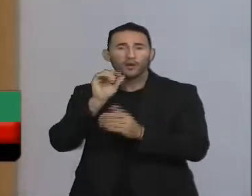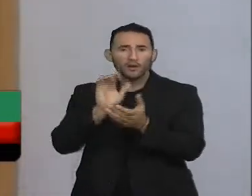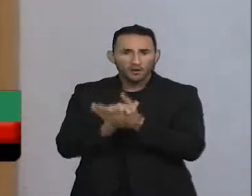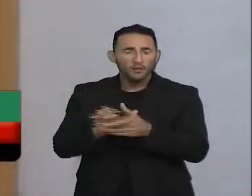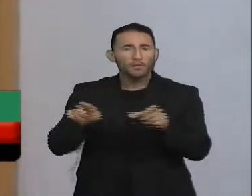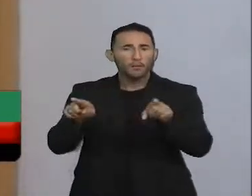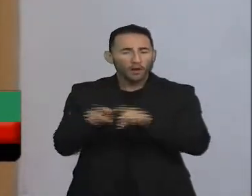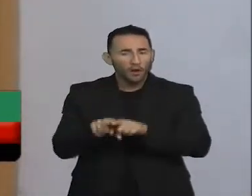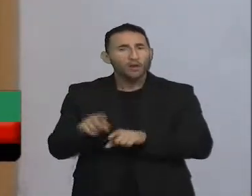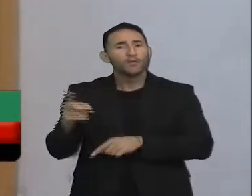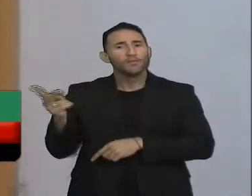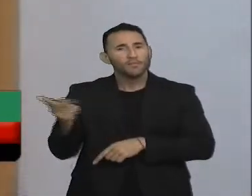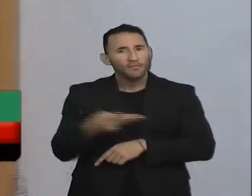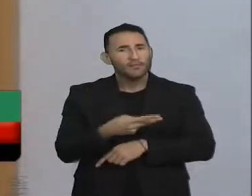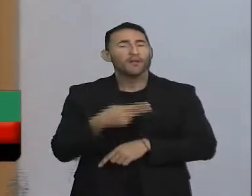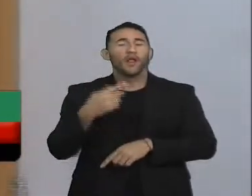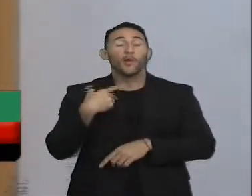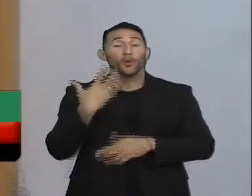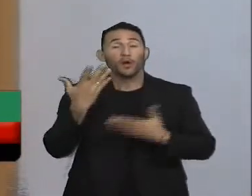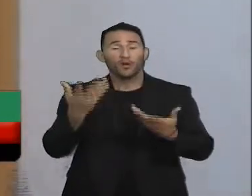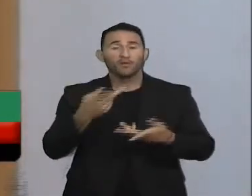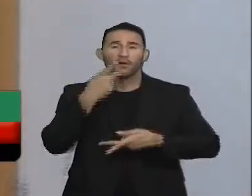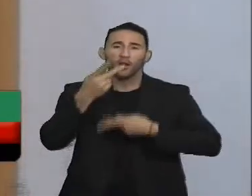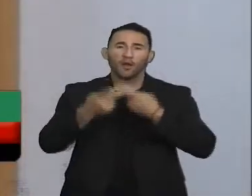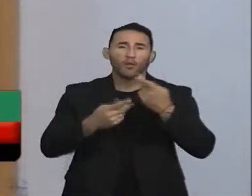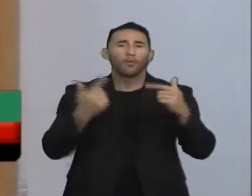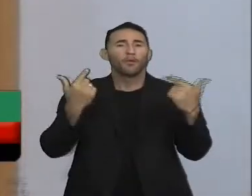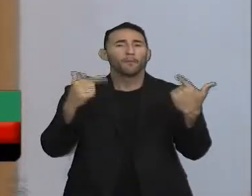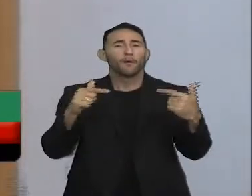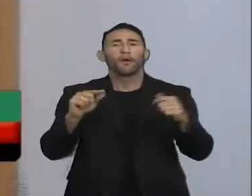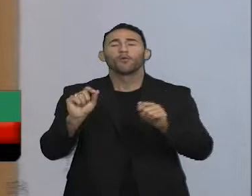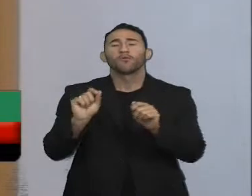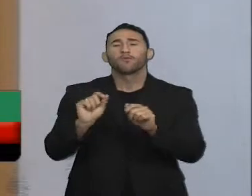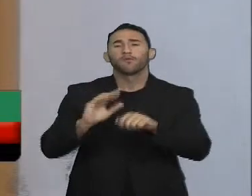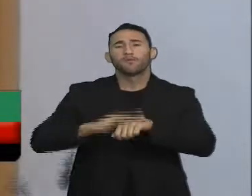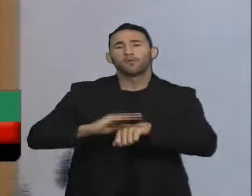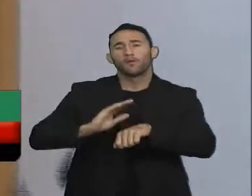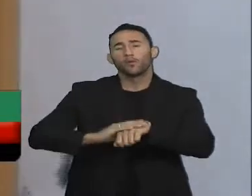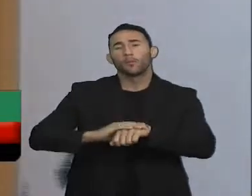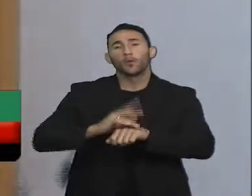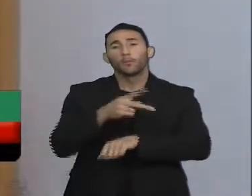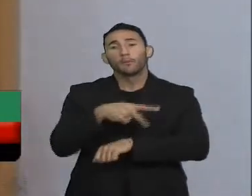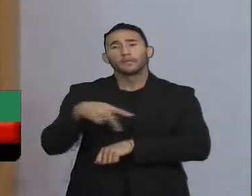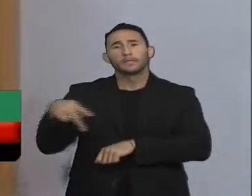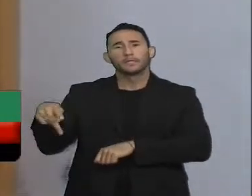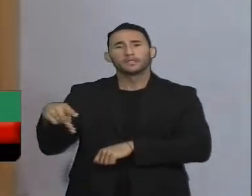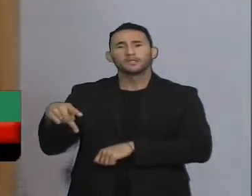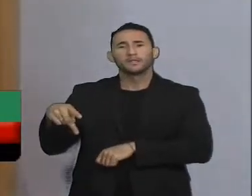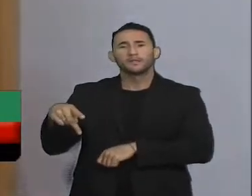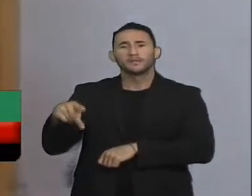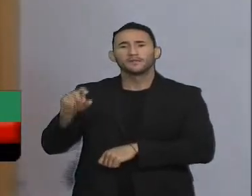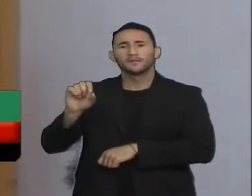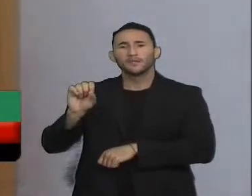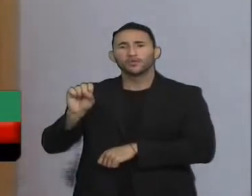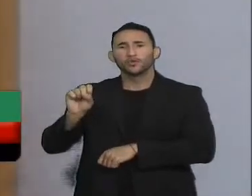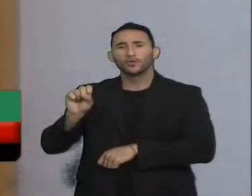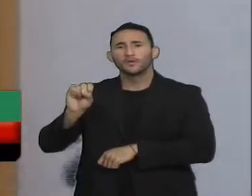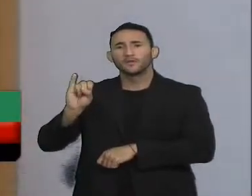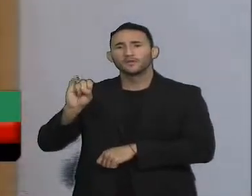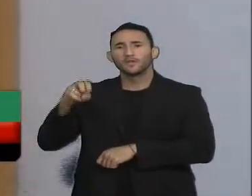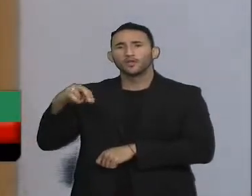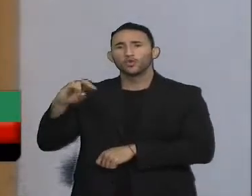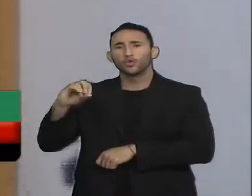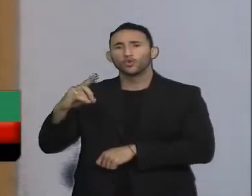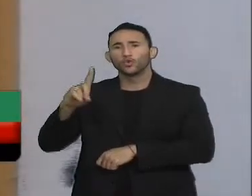eu quero aqui ressaltar o trabalho realizado pelo presidente do sínodo. O sínodo compreende